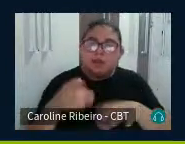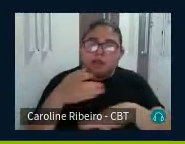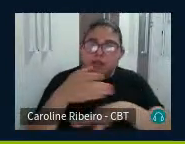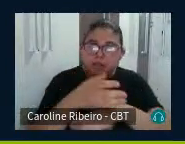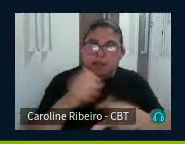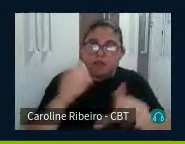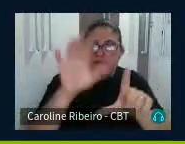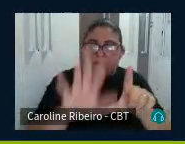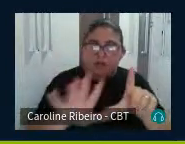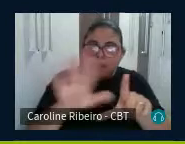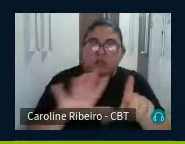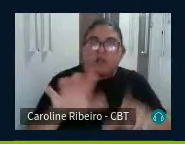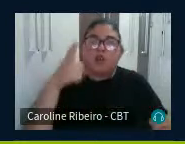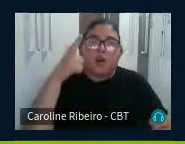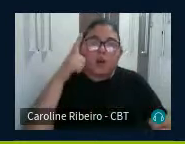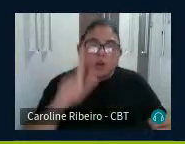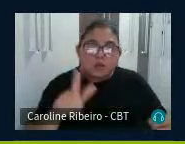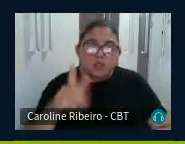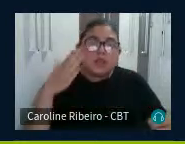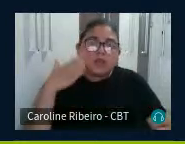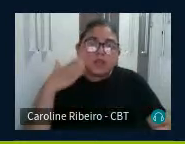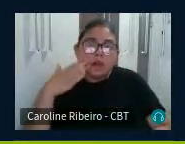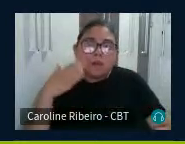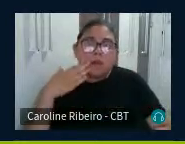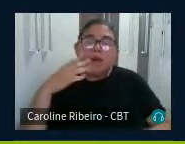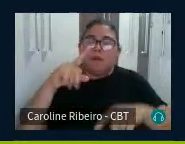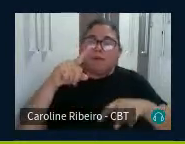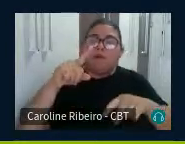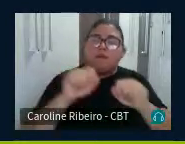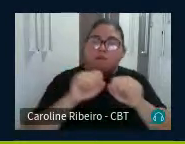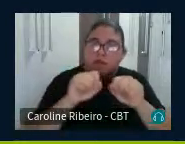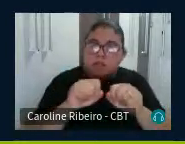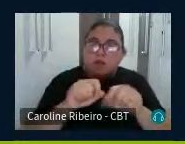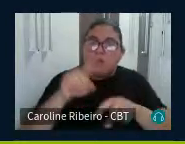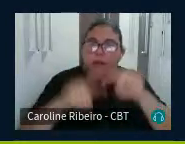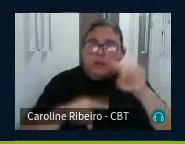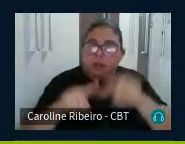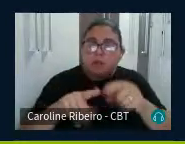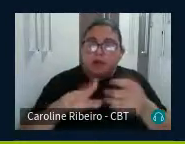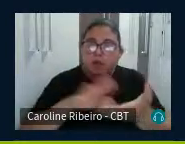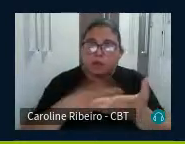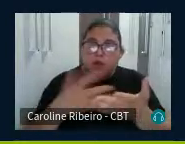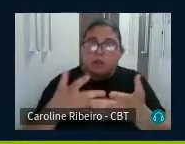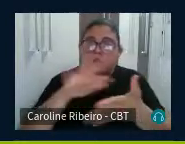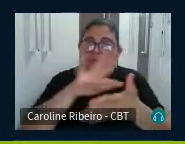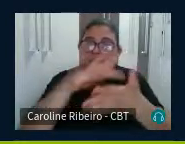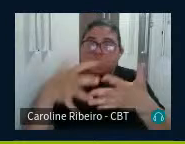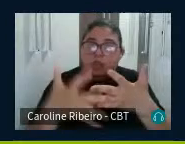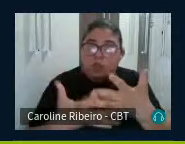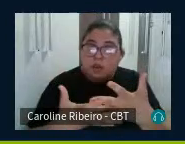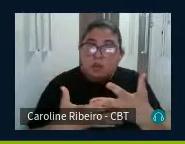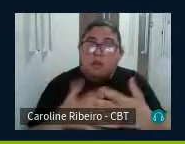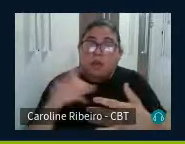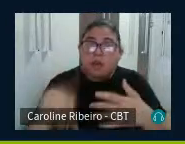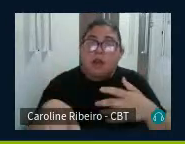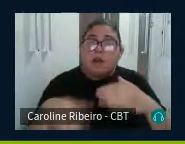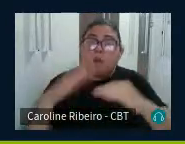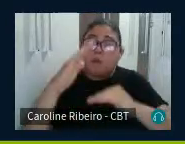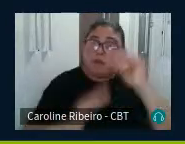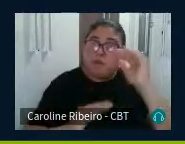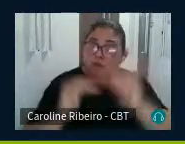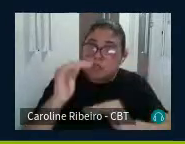esse material, porque o intérprete de Libras, né? Ele é um profissional que, para ele poder fazer